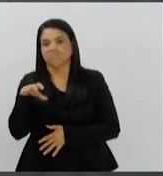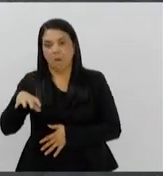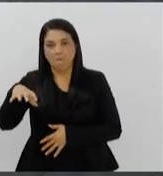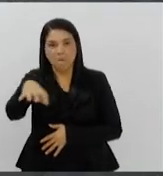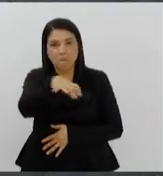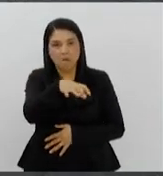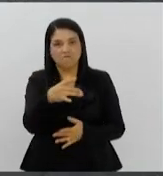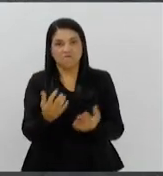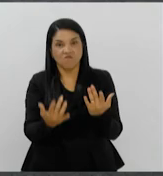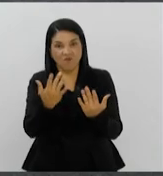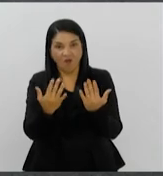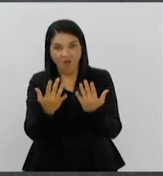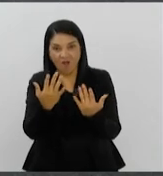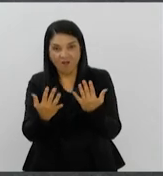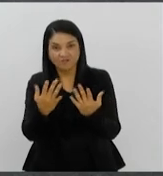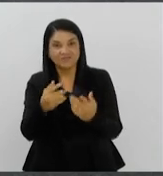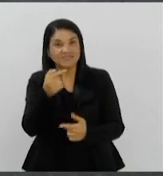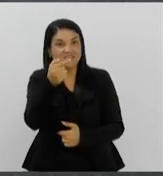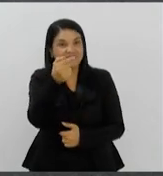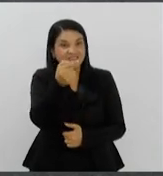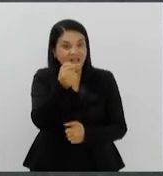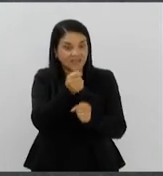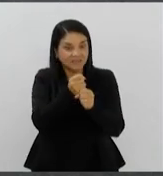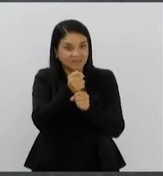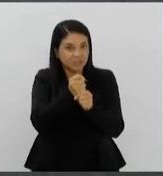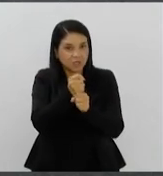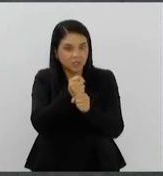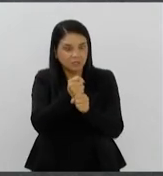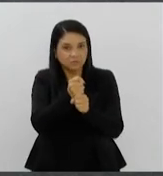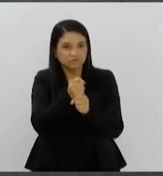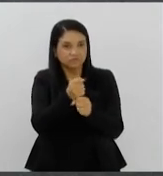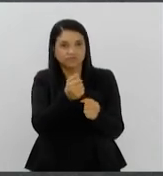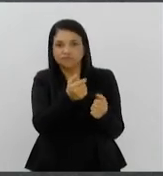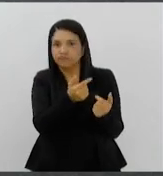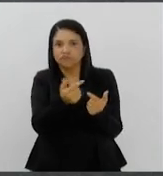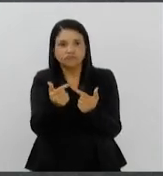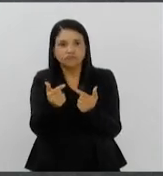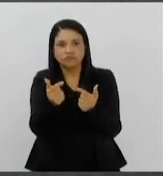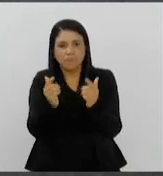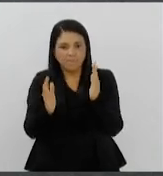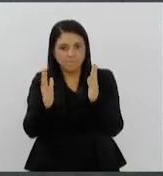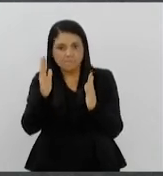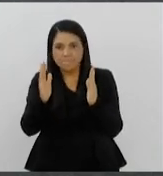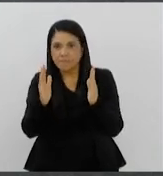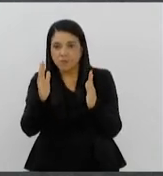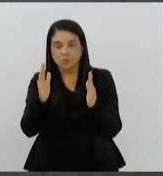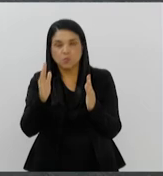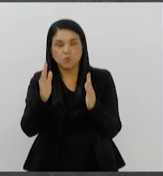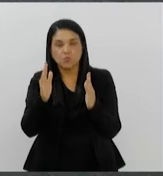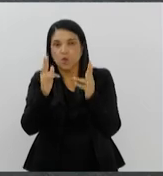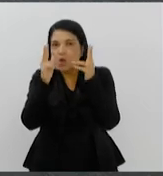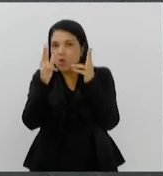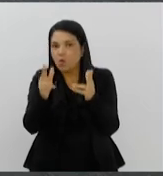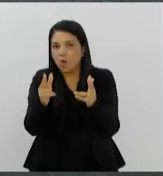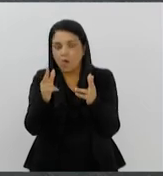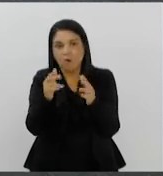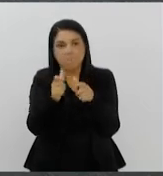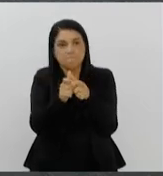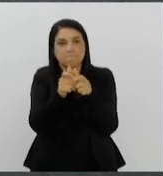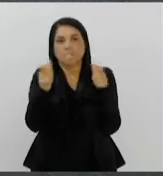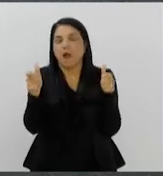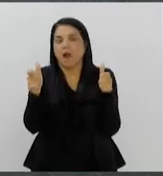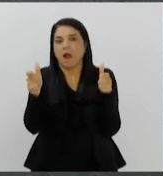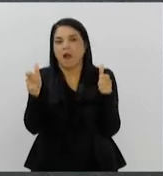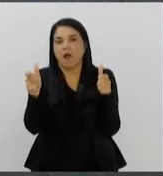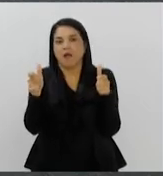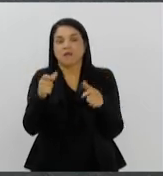há 7 anos que a gente não observa tantos focos de queimada assim. Só nesse mês de